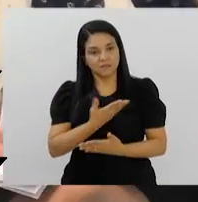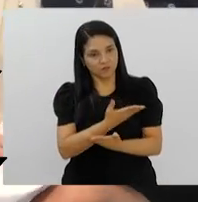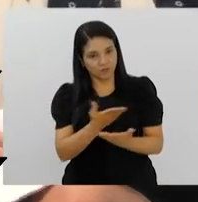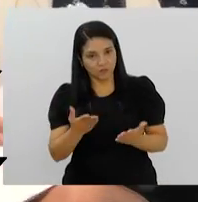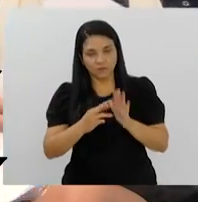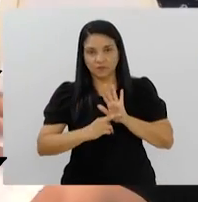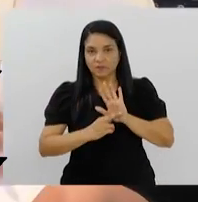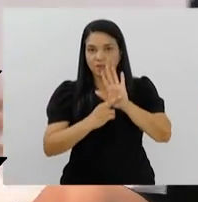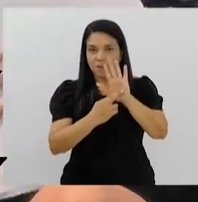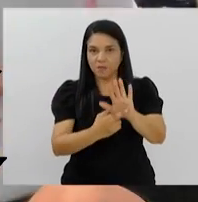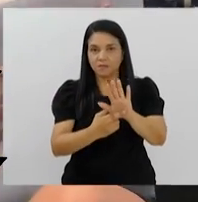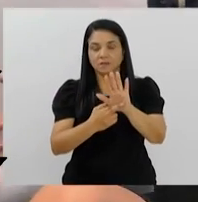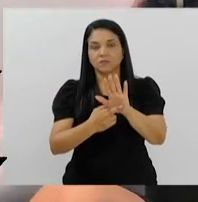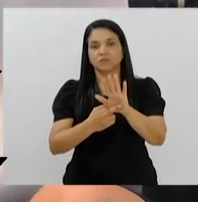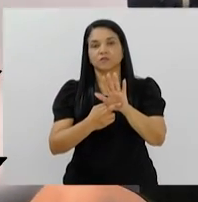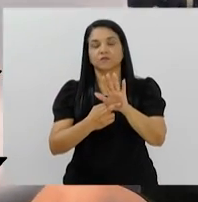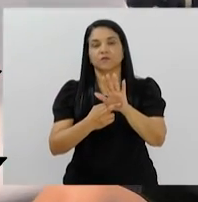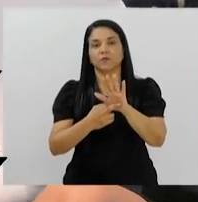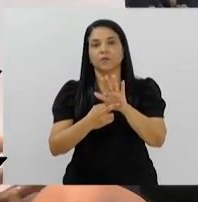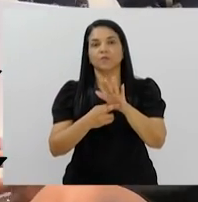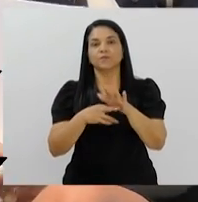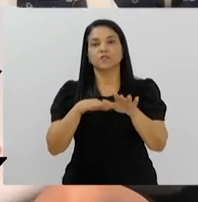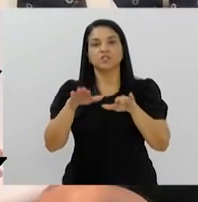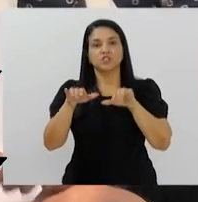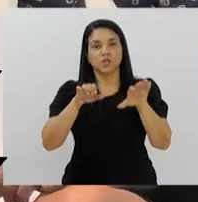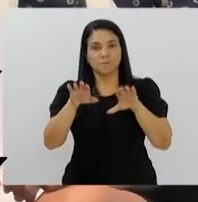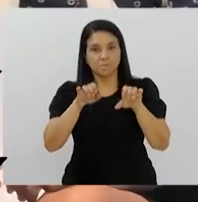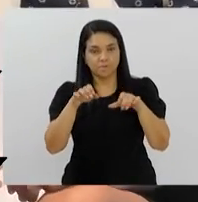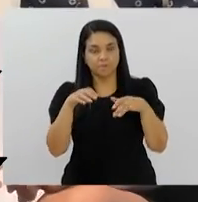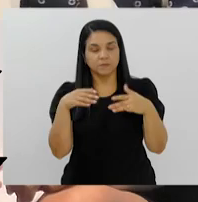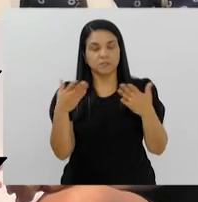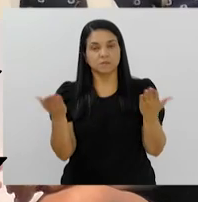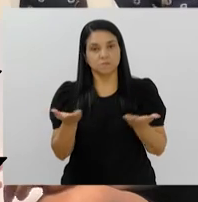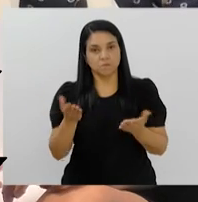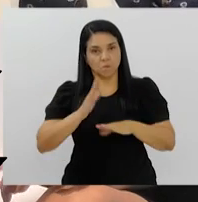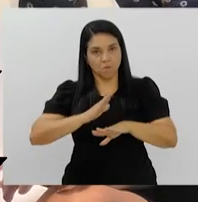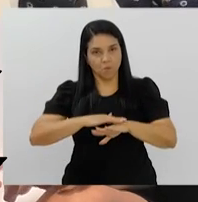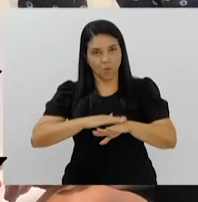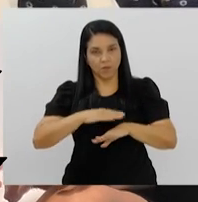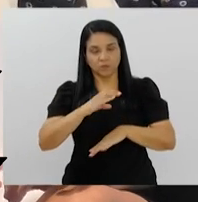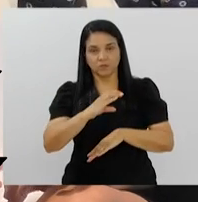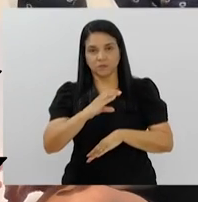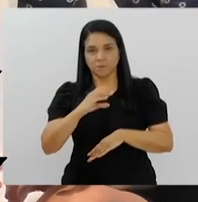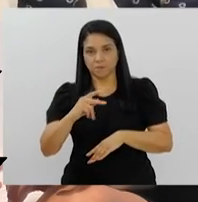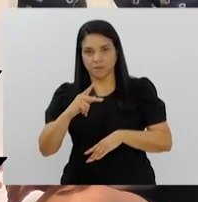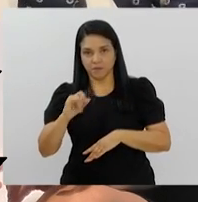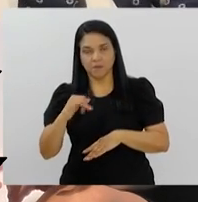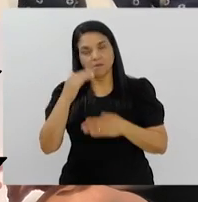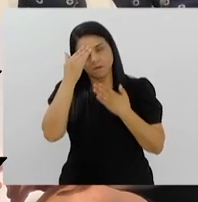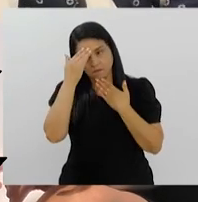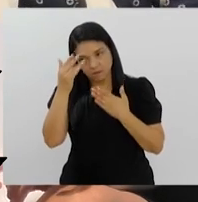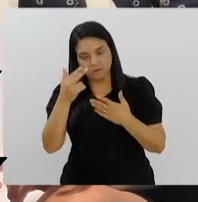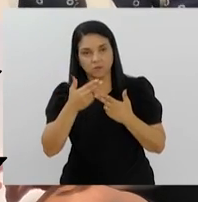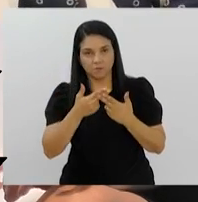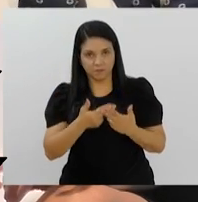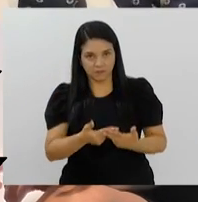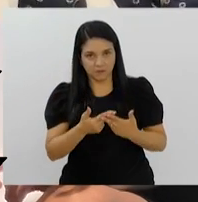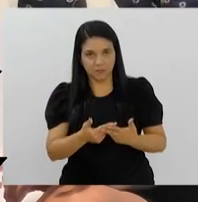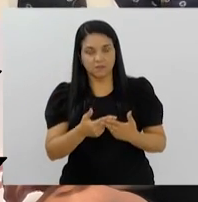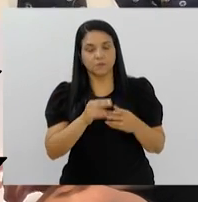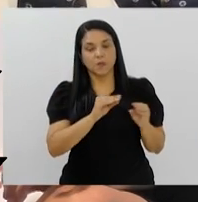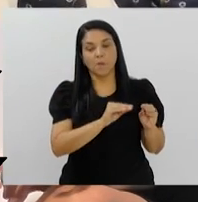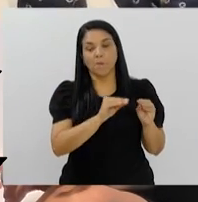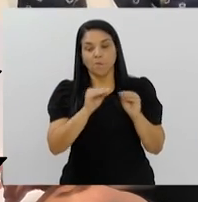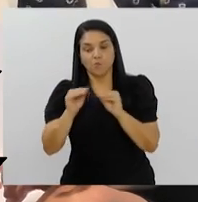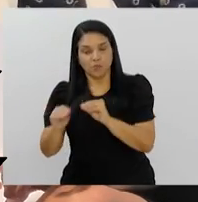representantes que foram convocados para este momento dessa CPI já agradeço mais uma vez também a paciência de todos por pela alteração